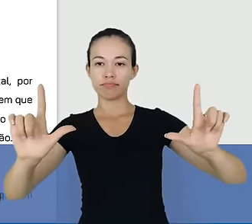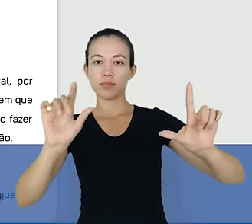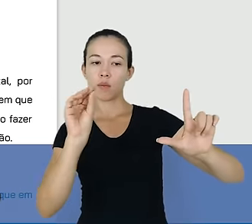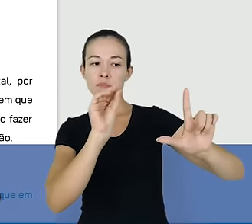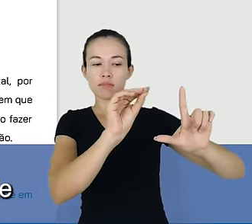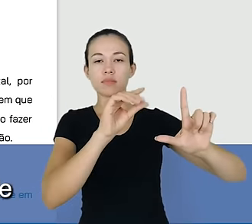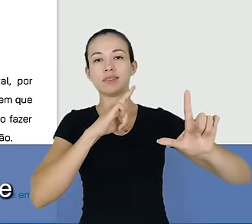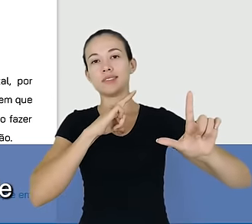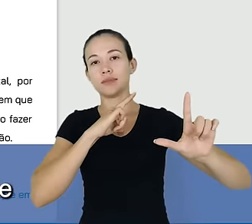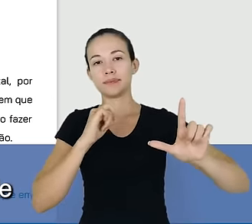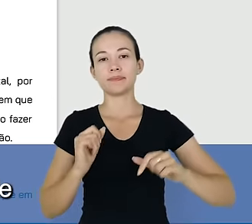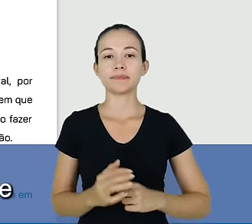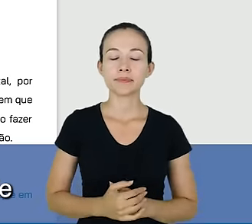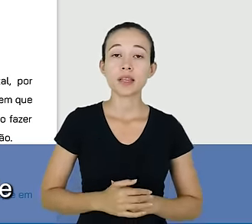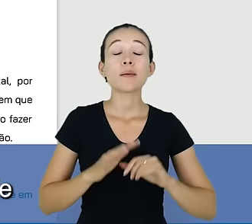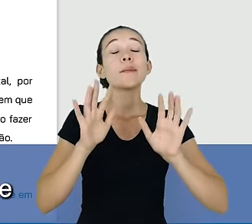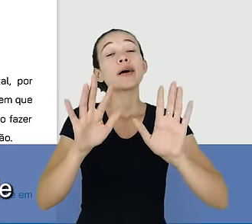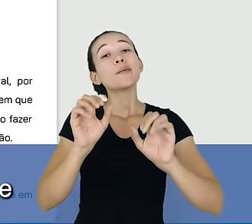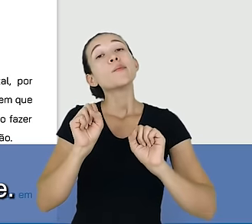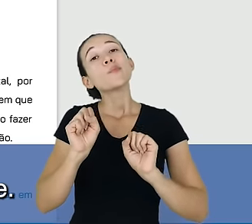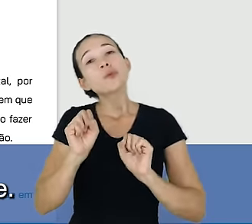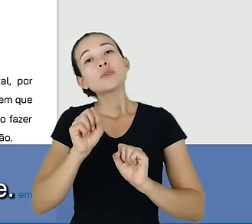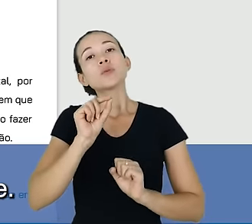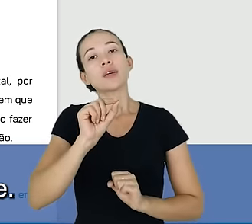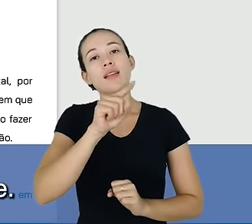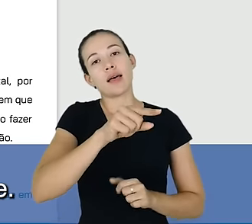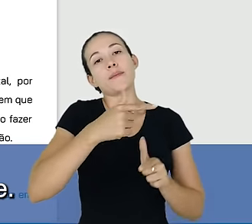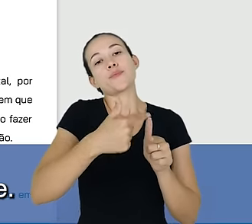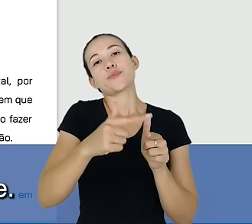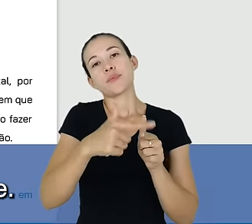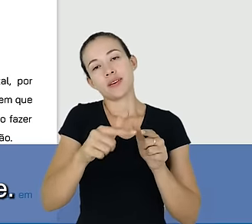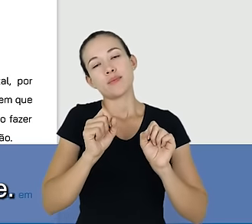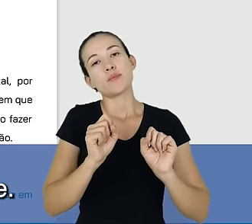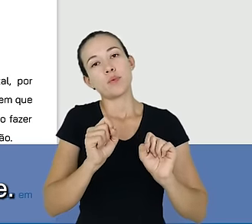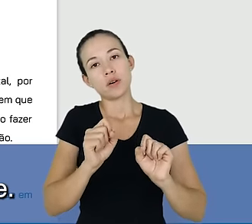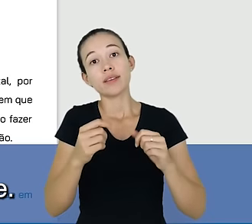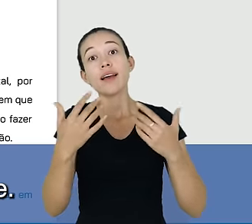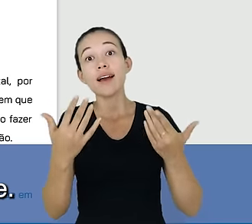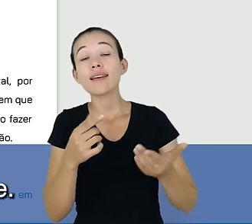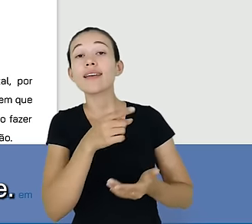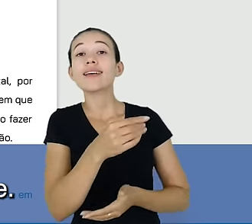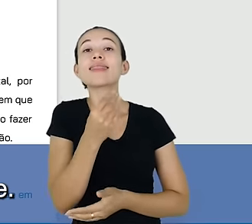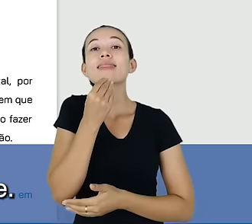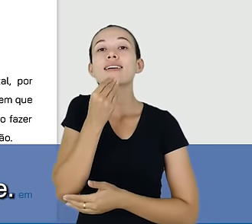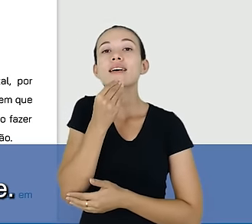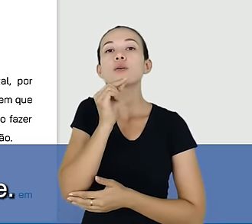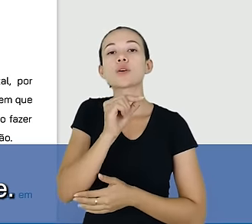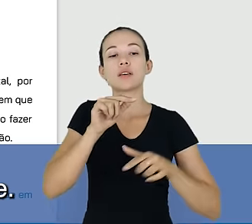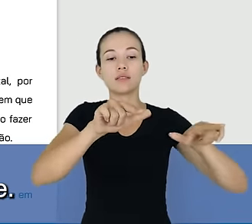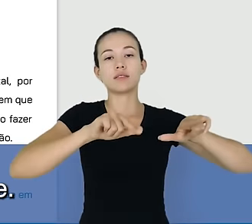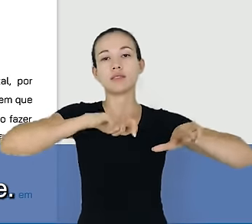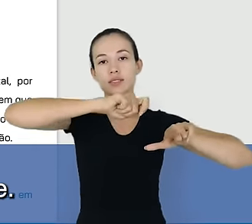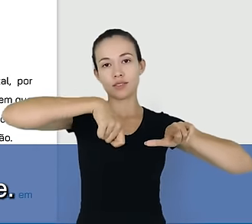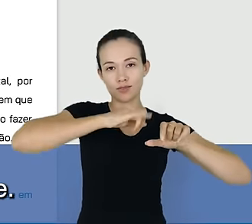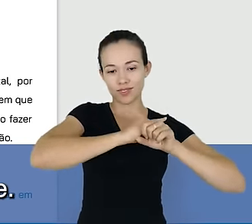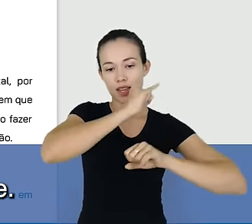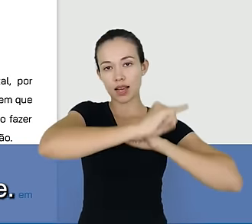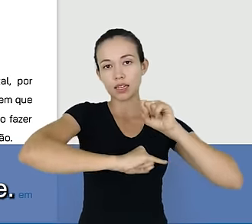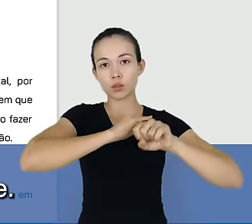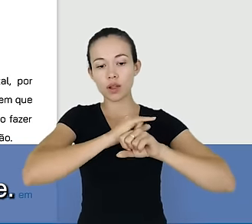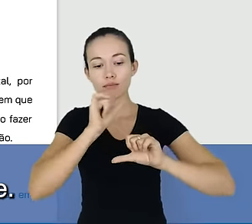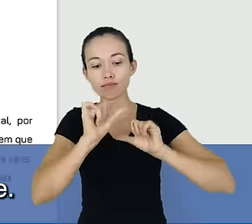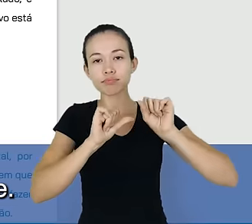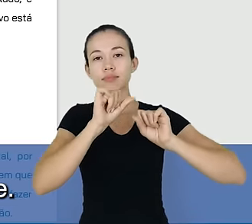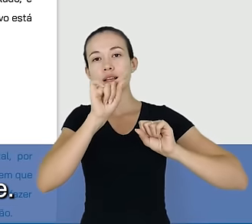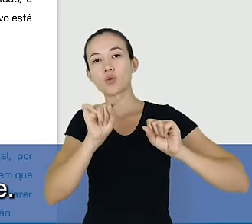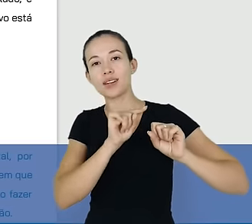ter algum problema eles trouxeram até uma possibilidade de como atualizar o certificado que aí é você desinstala e reinstala ele né